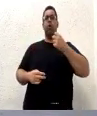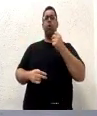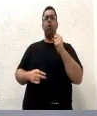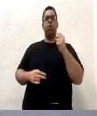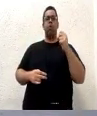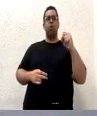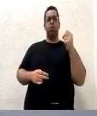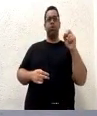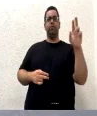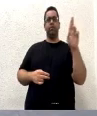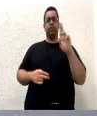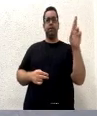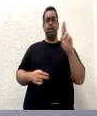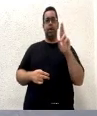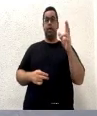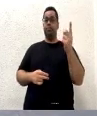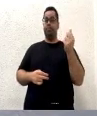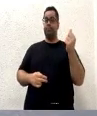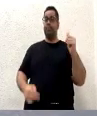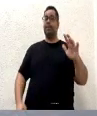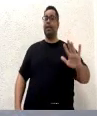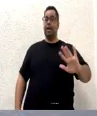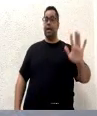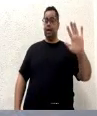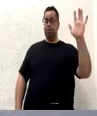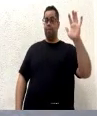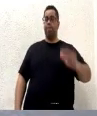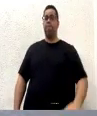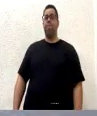aí, né? E, então, assim,